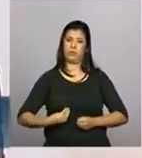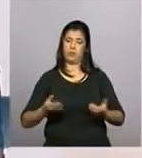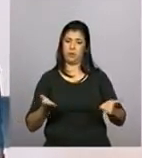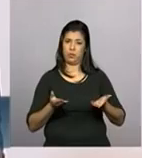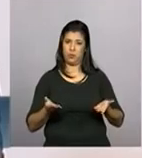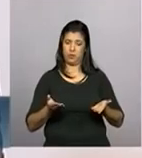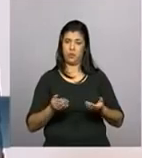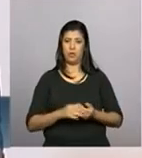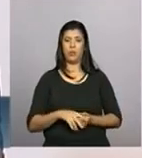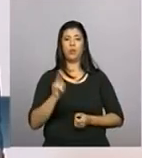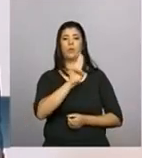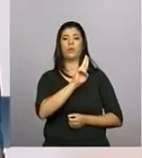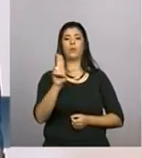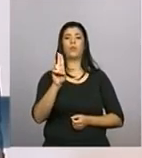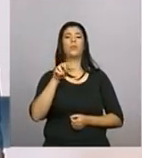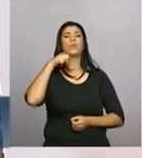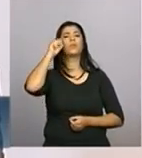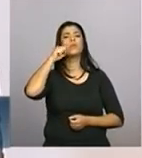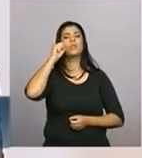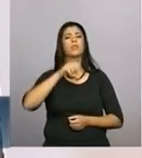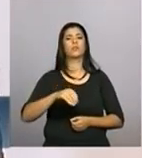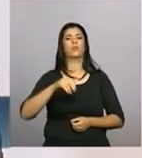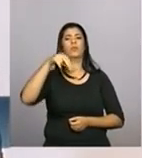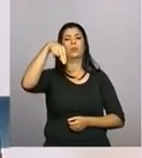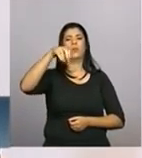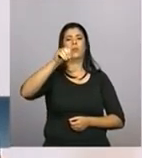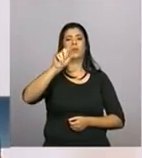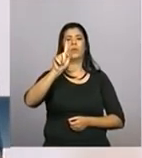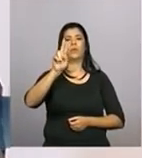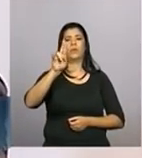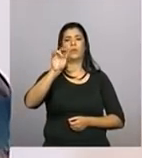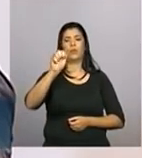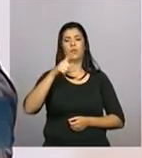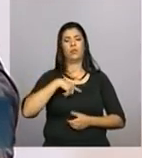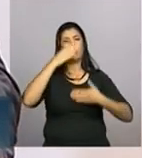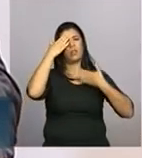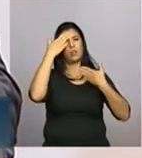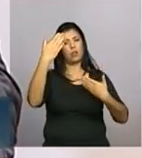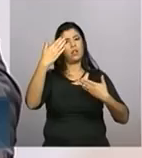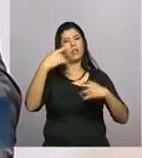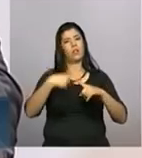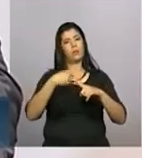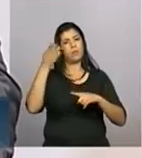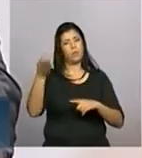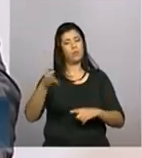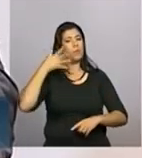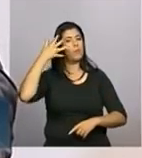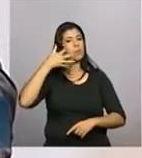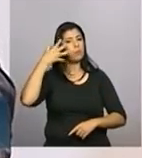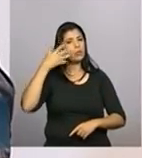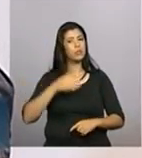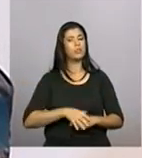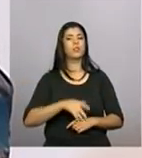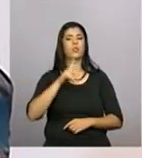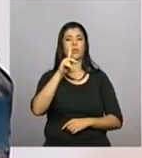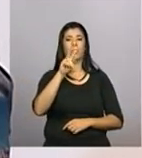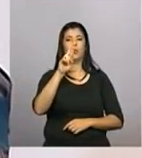senador Ciro Nogueira, é presidente desse partido. Eu agradeço a todos aqueles que são do Partido